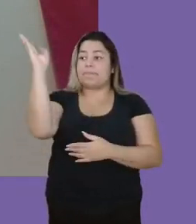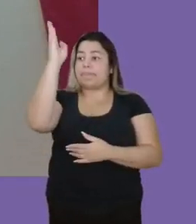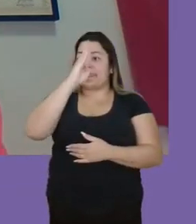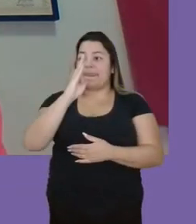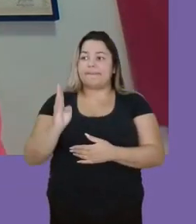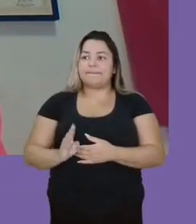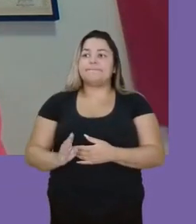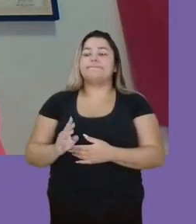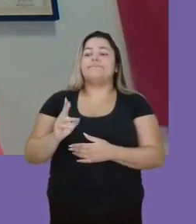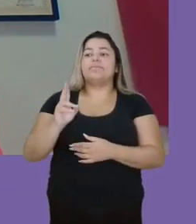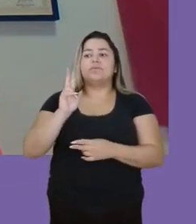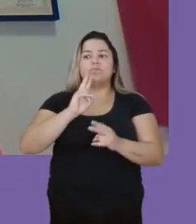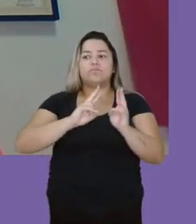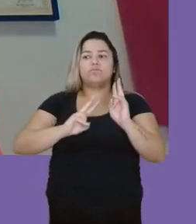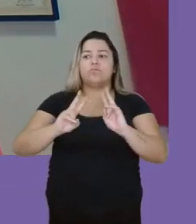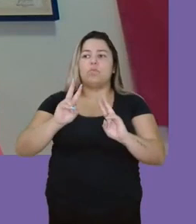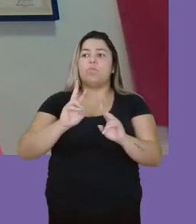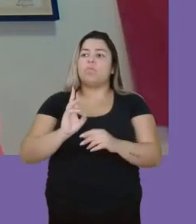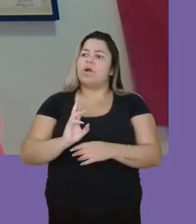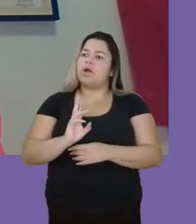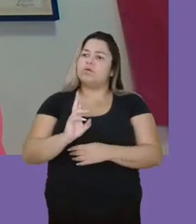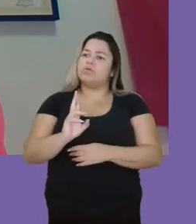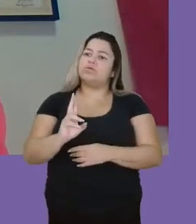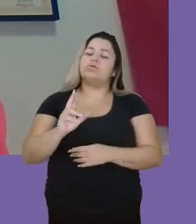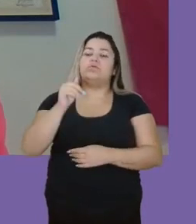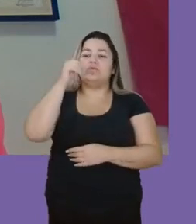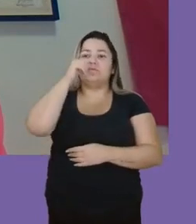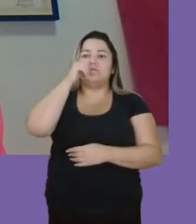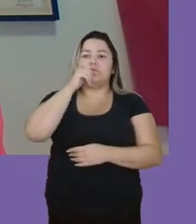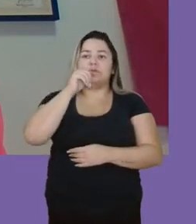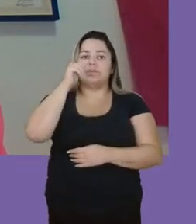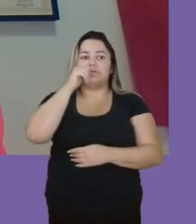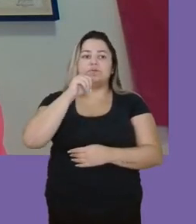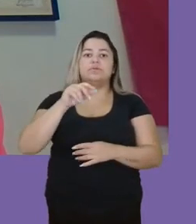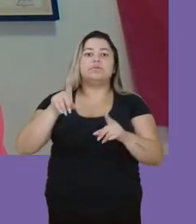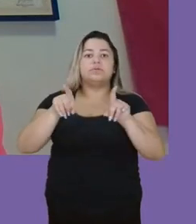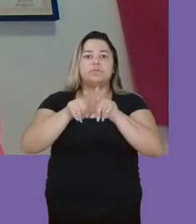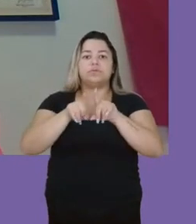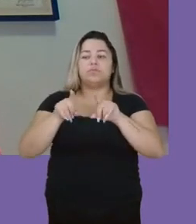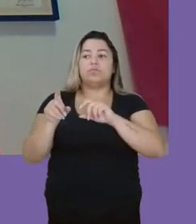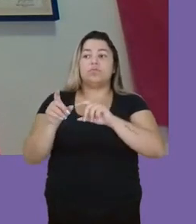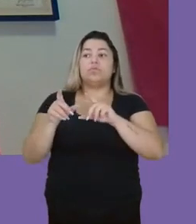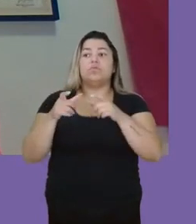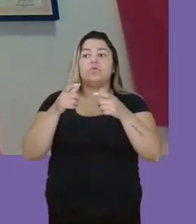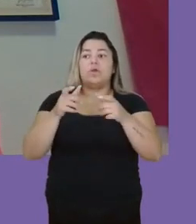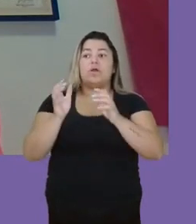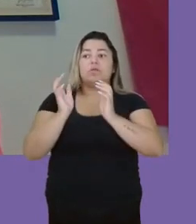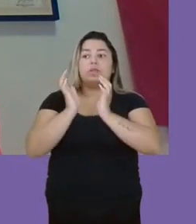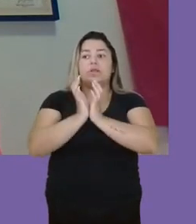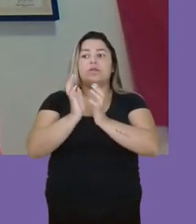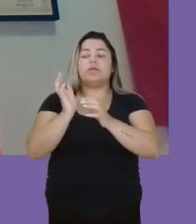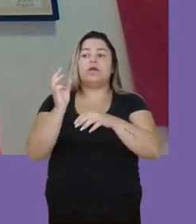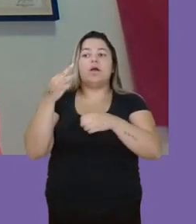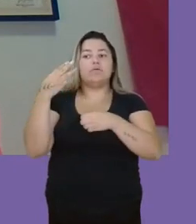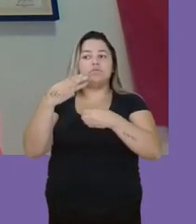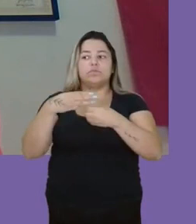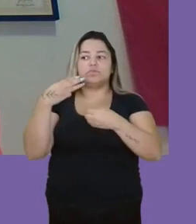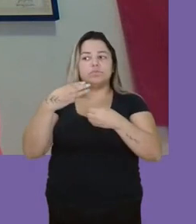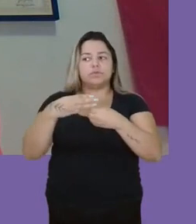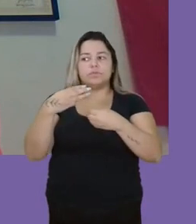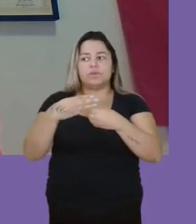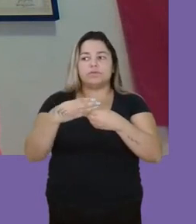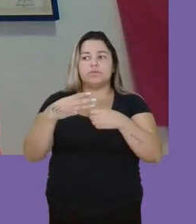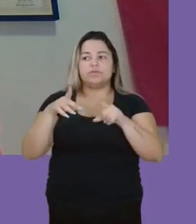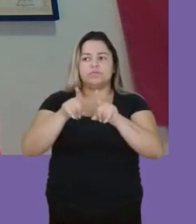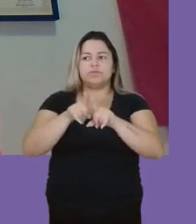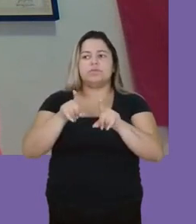vê uma subrepresentação de mulheres, né, nos espaços de poder e nas câmaras municipais, como estava falando, apesar de a gente ter